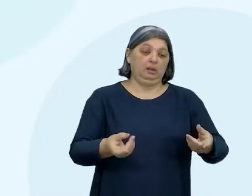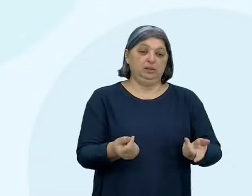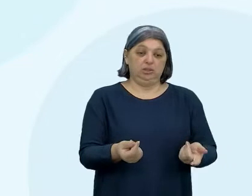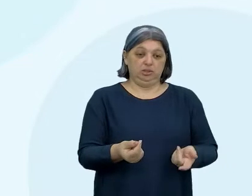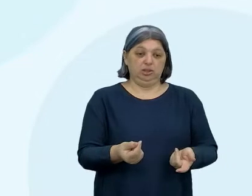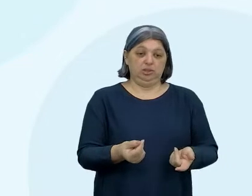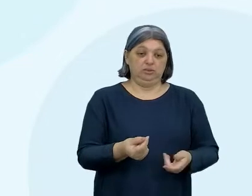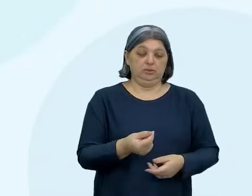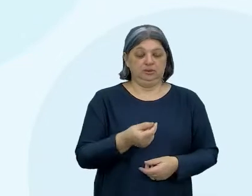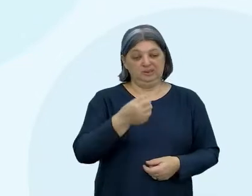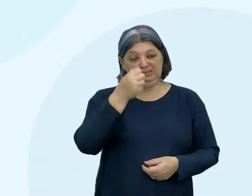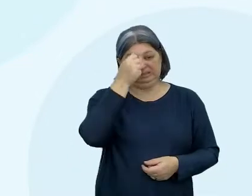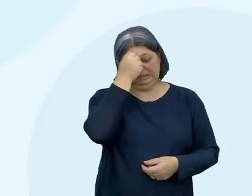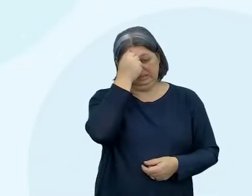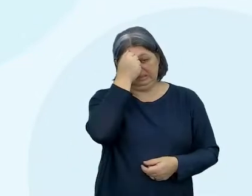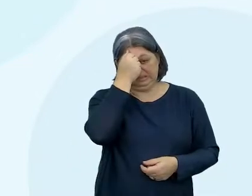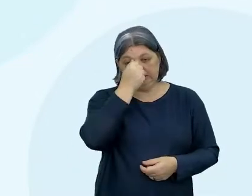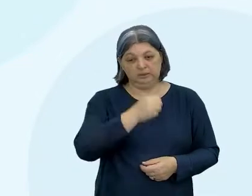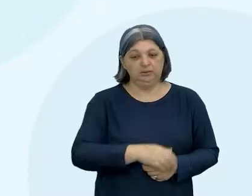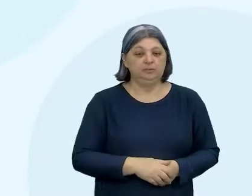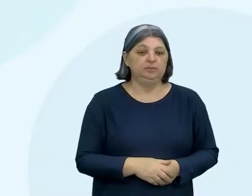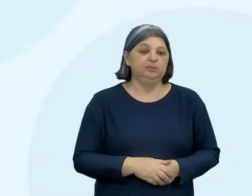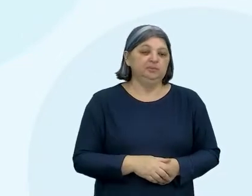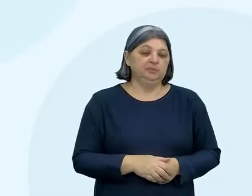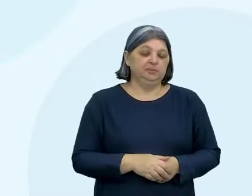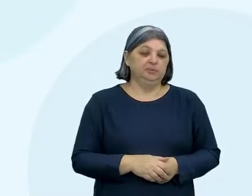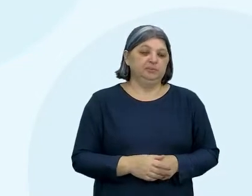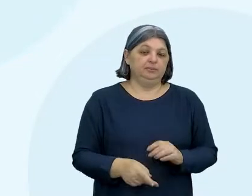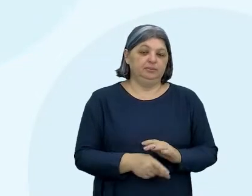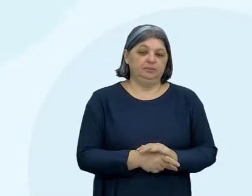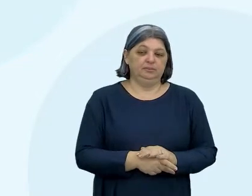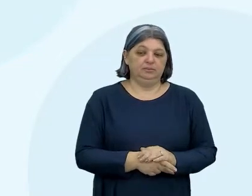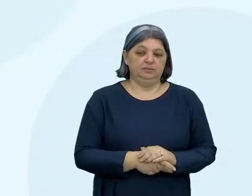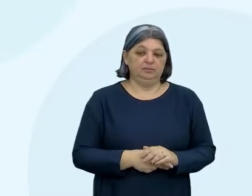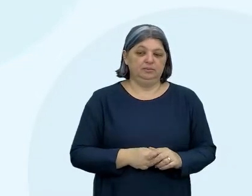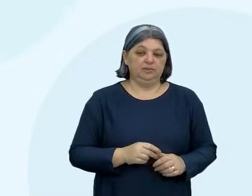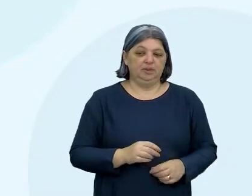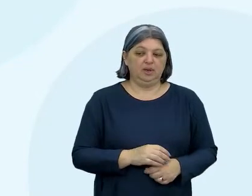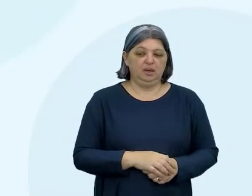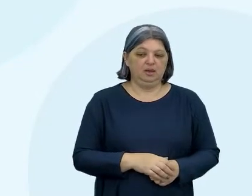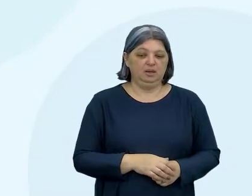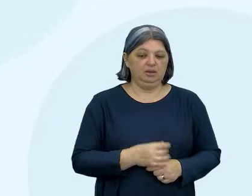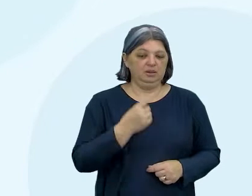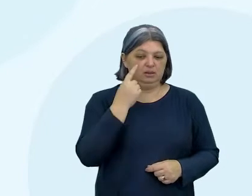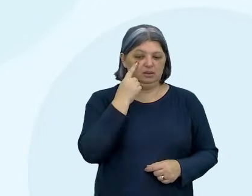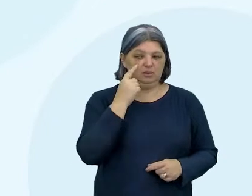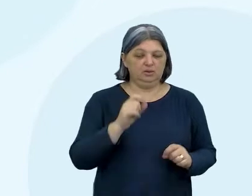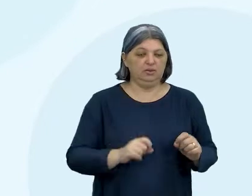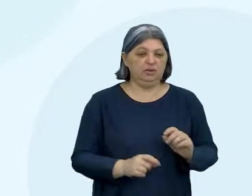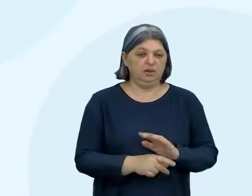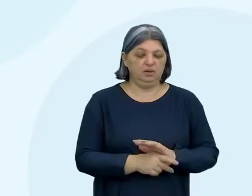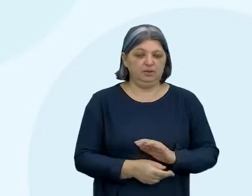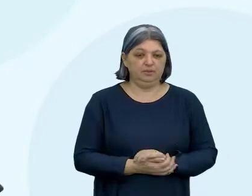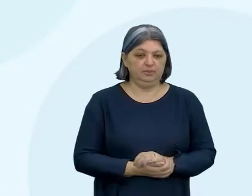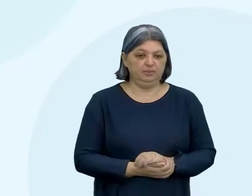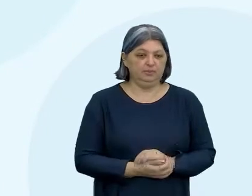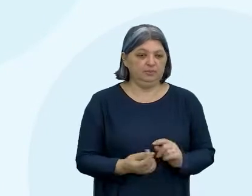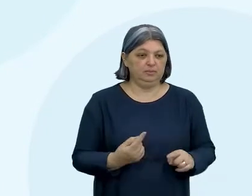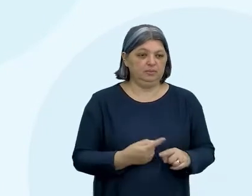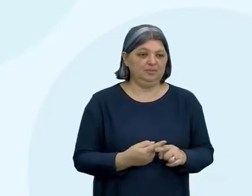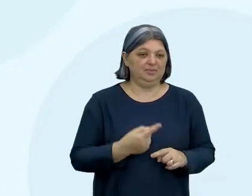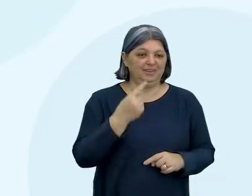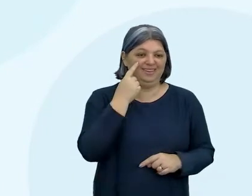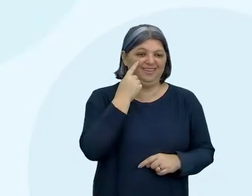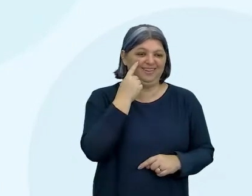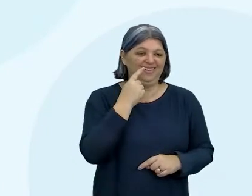dinheiro. Aí vem a culpa, né? Só gasto por necessidade e estou guardando dinheiro para comprar um produto